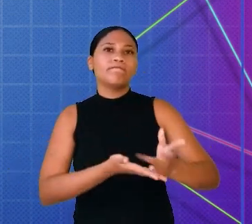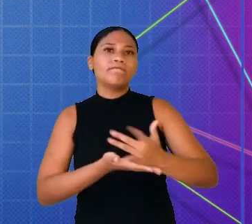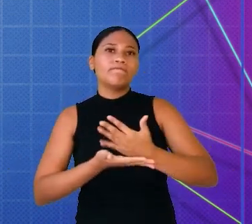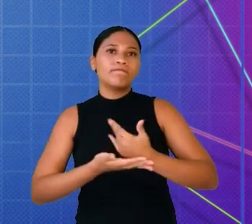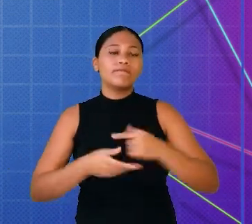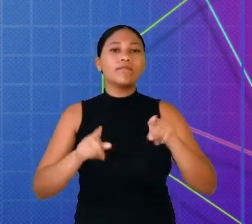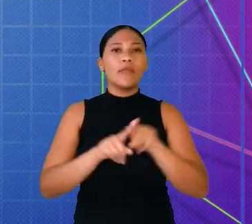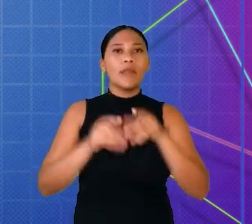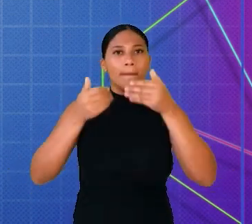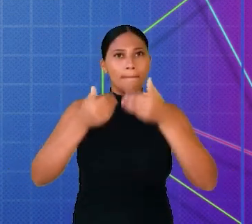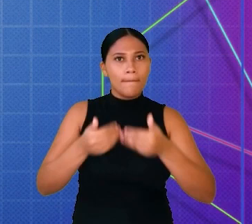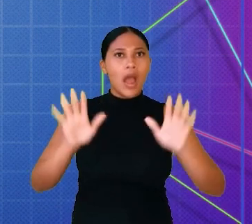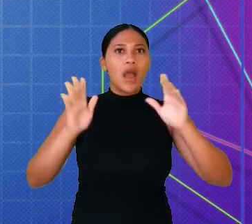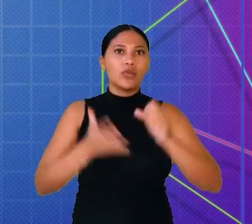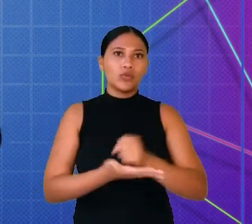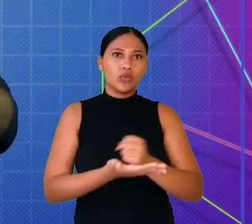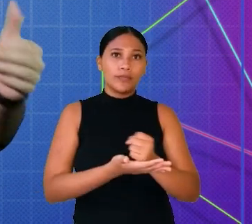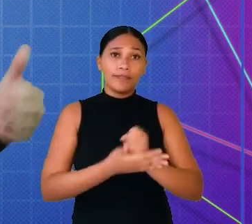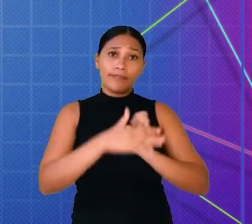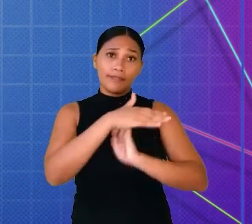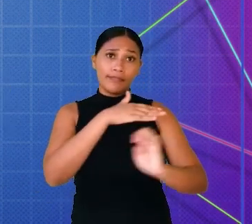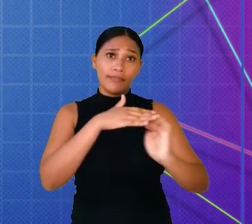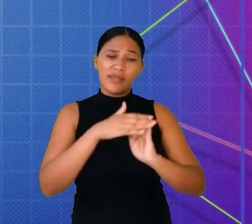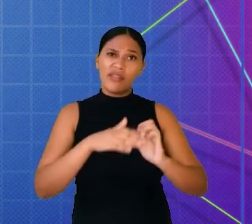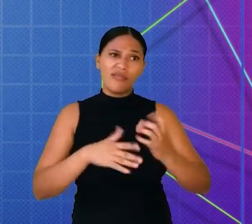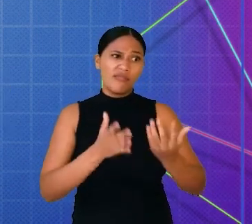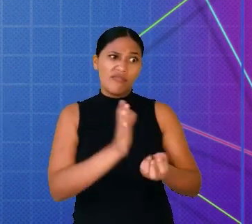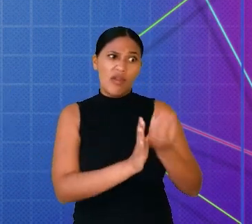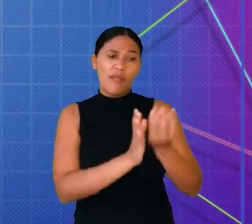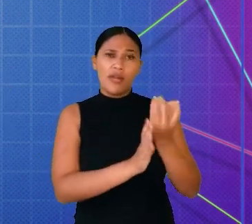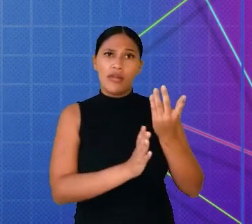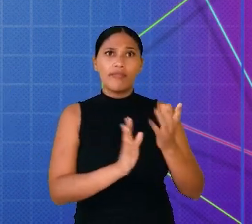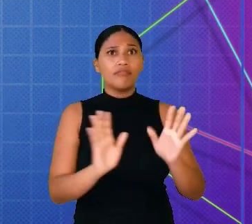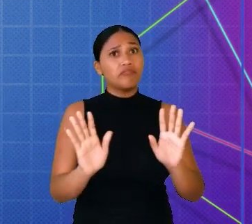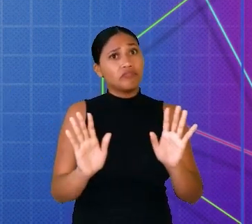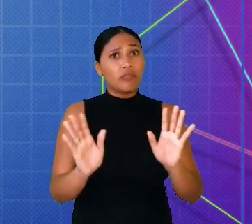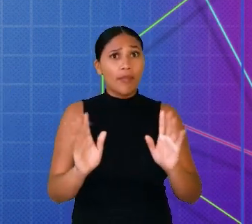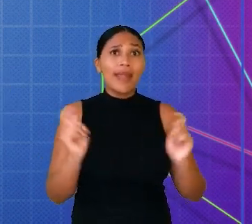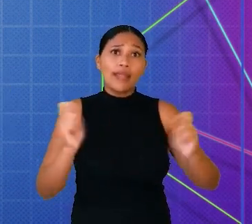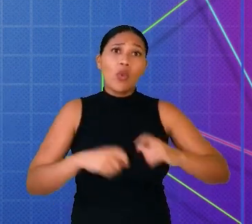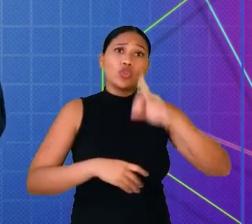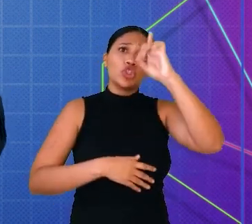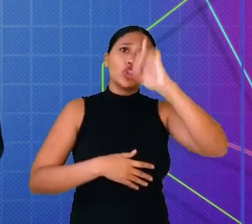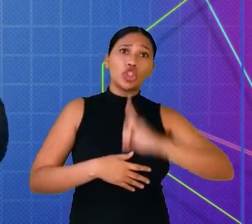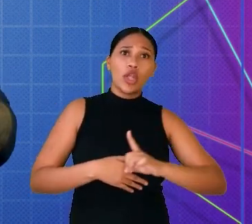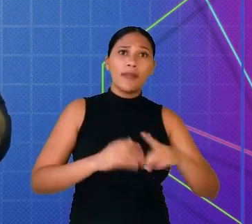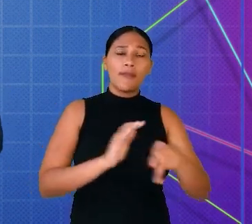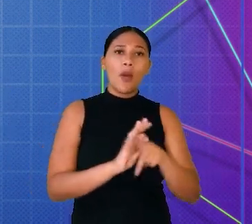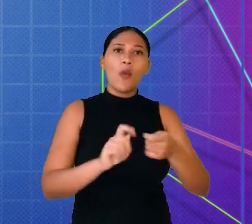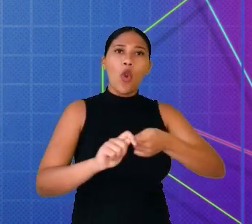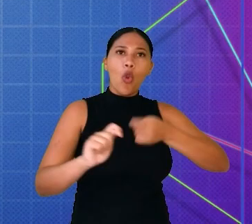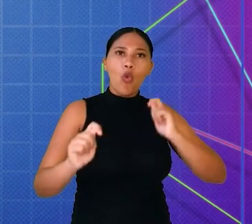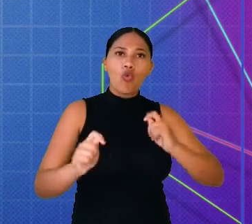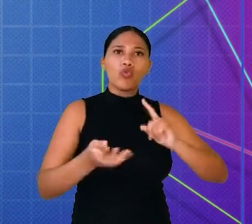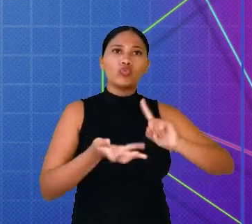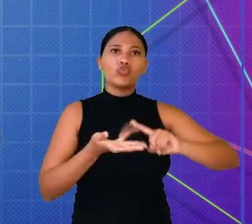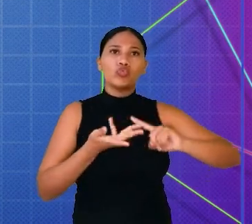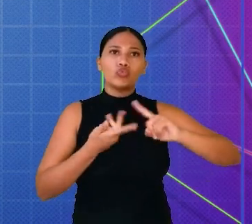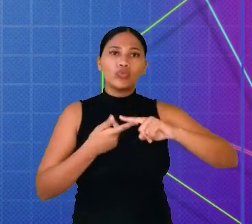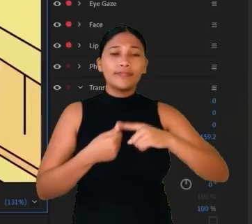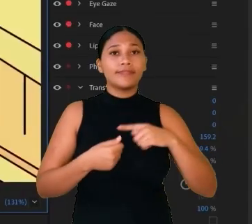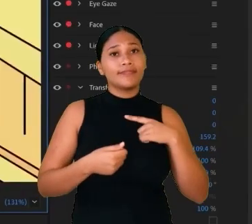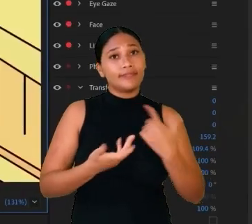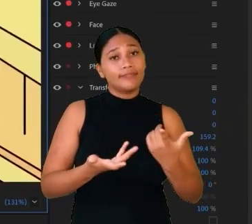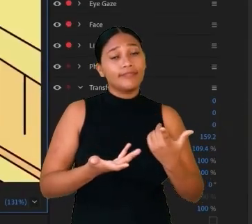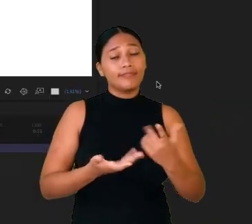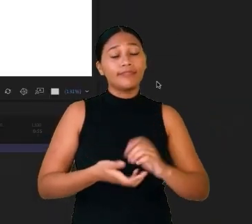e fazer a publicação do jogo. São empresas que não necessariamente produzem os games, mas têm direito de publicar, de lucrar, conforme